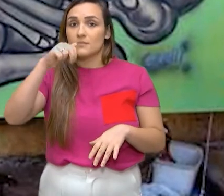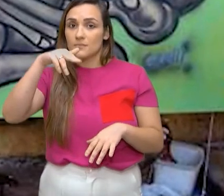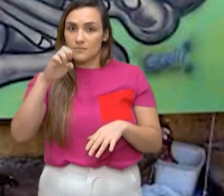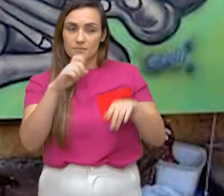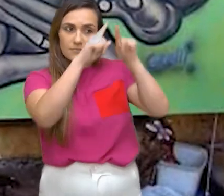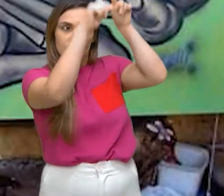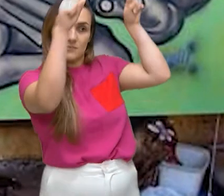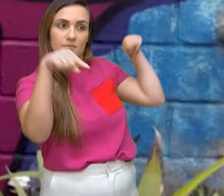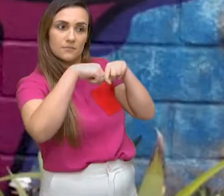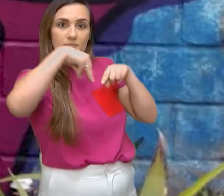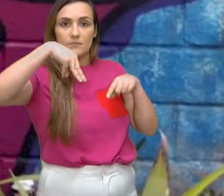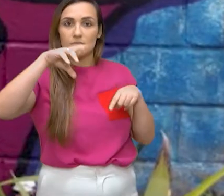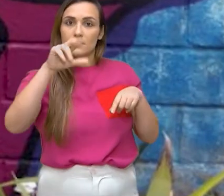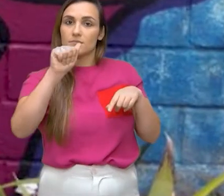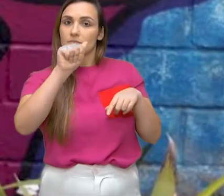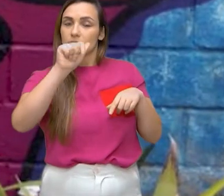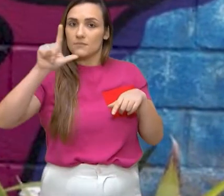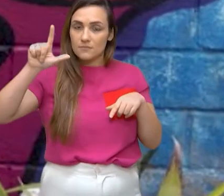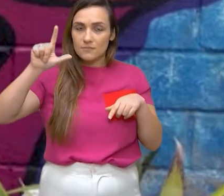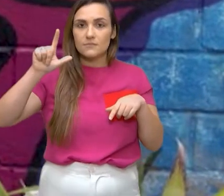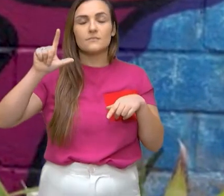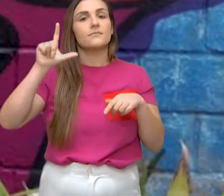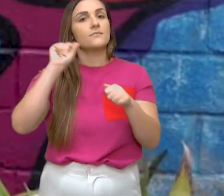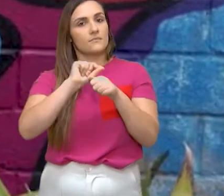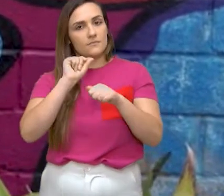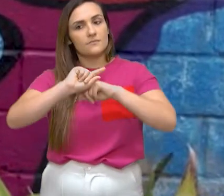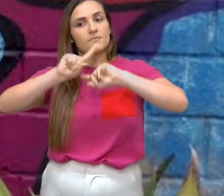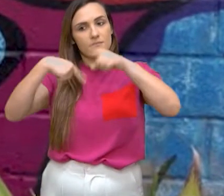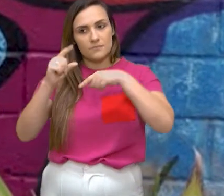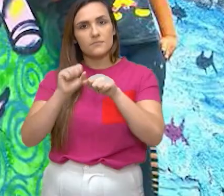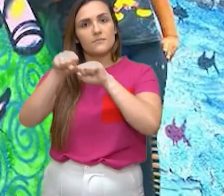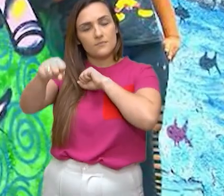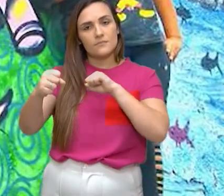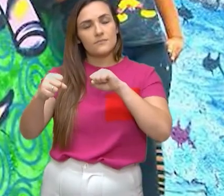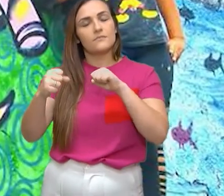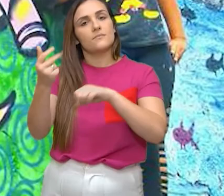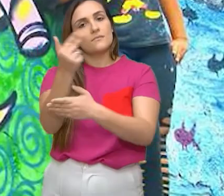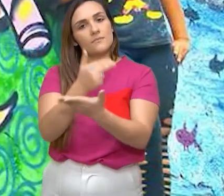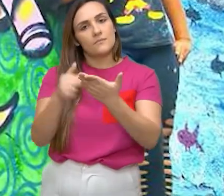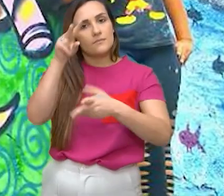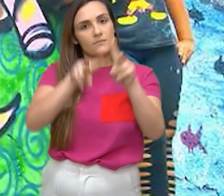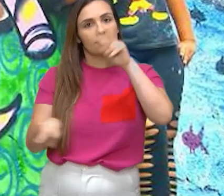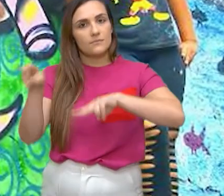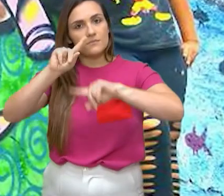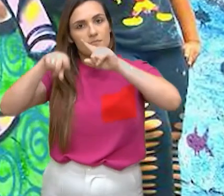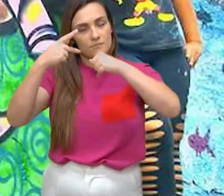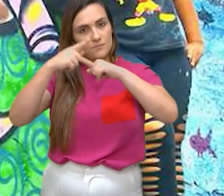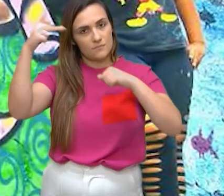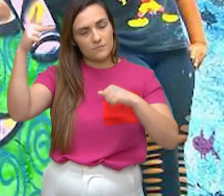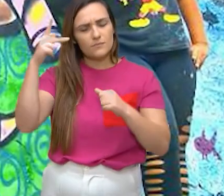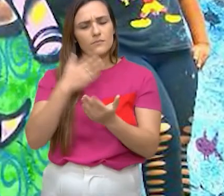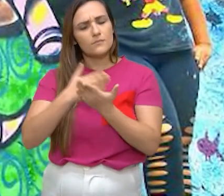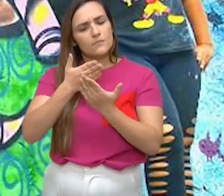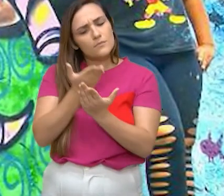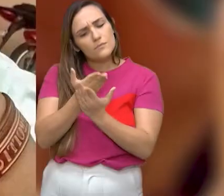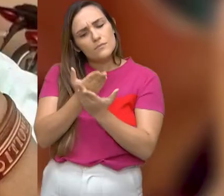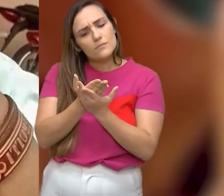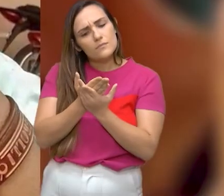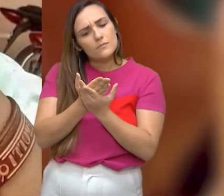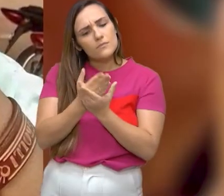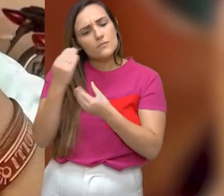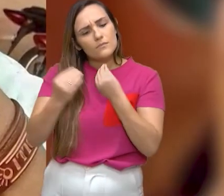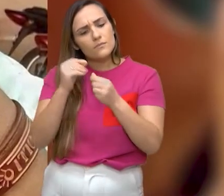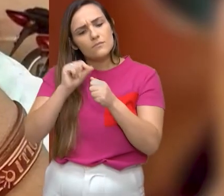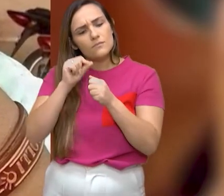desde a década de 90, mas depois de cursar a Faculdade de Artes Visuais e se especializar em arte e educação, começou